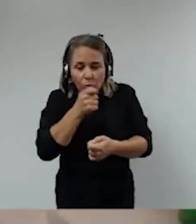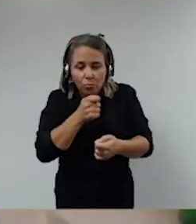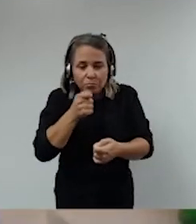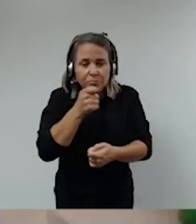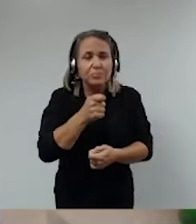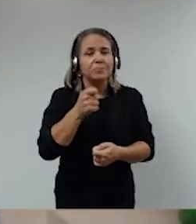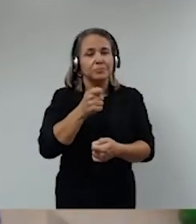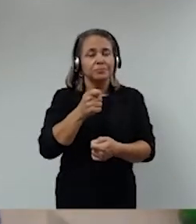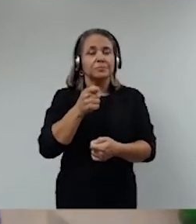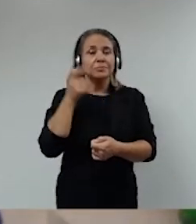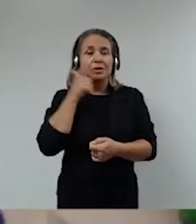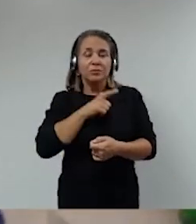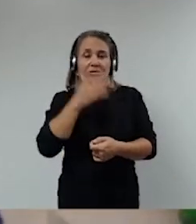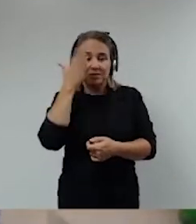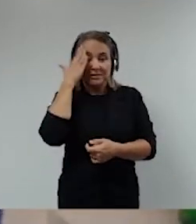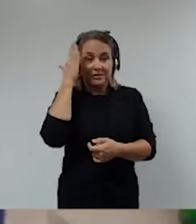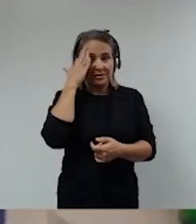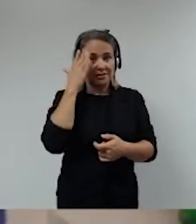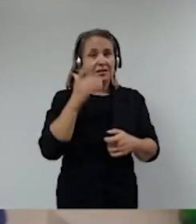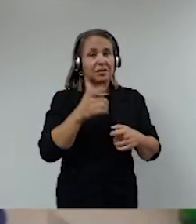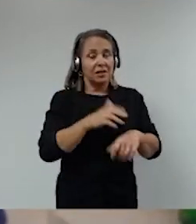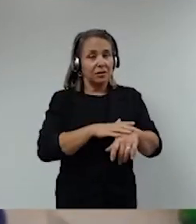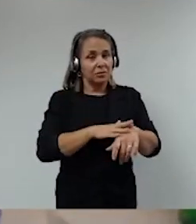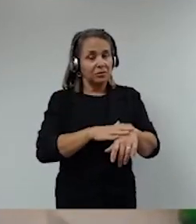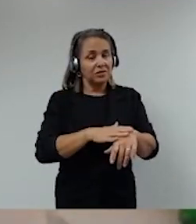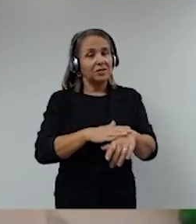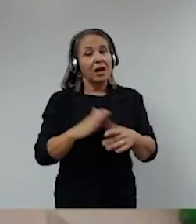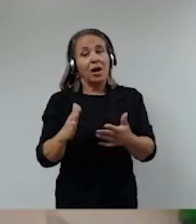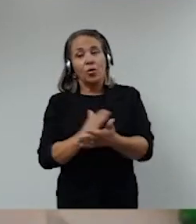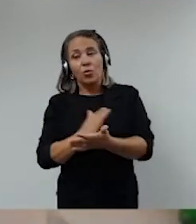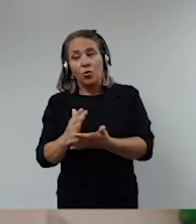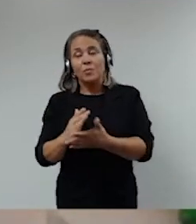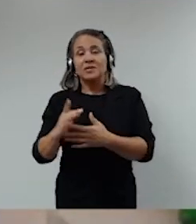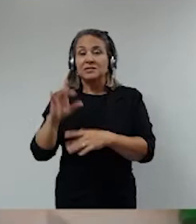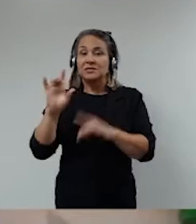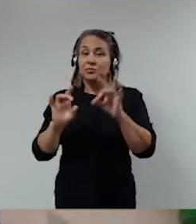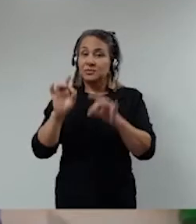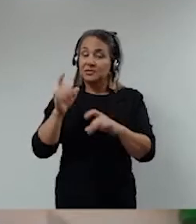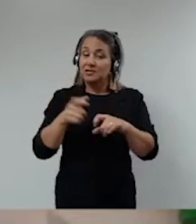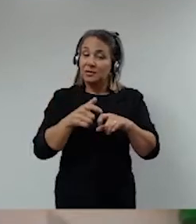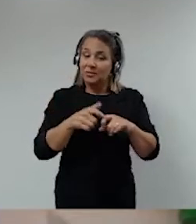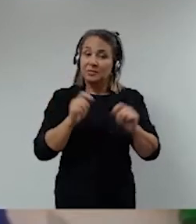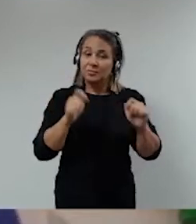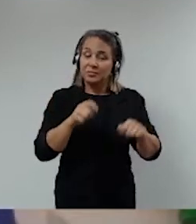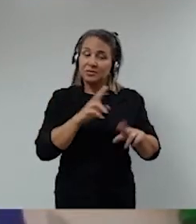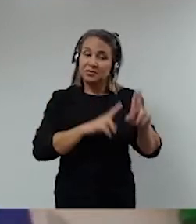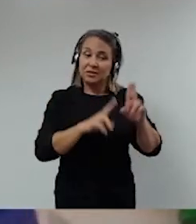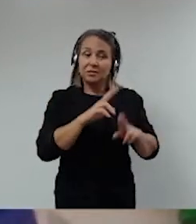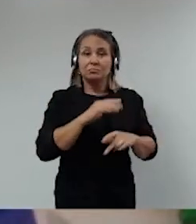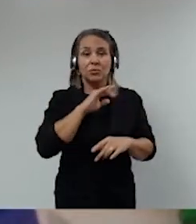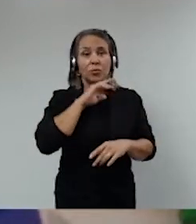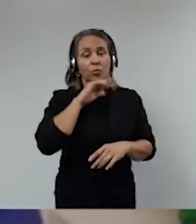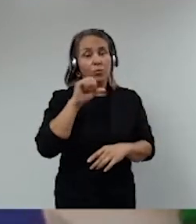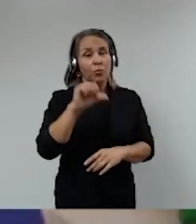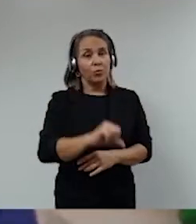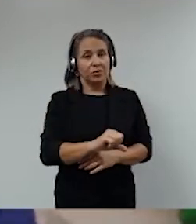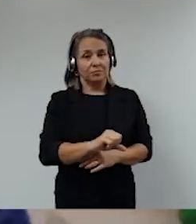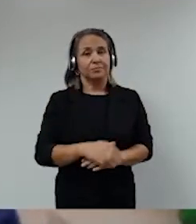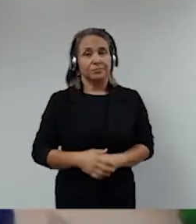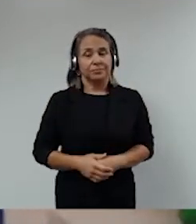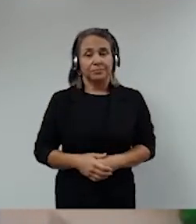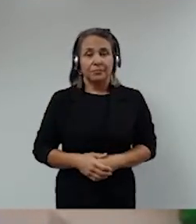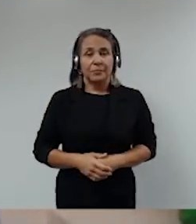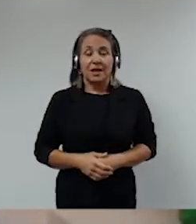Então, essa aplicabilidade em algumas especialidades médicas também pode ser algo ruim, prejudicial. Tá? E